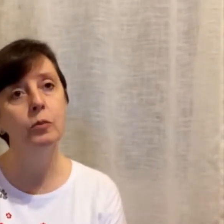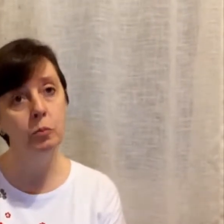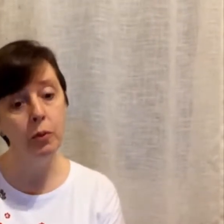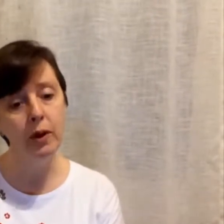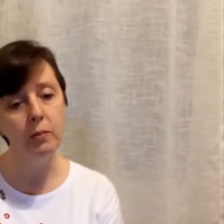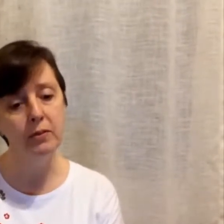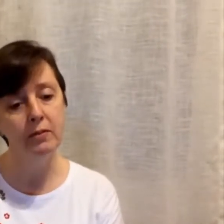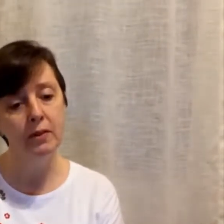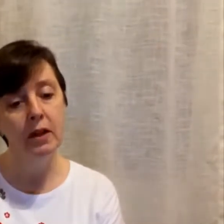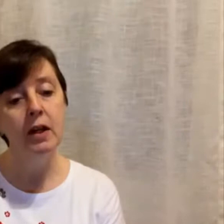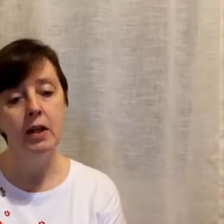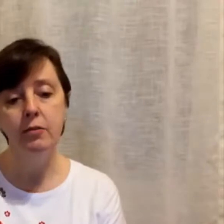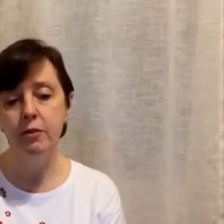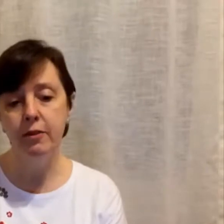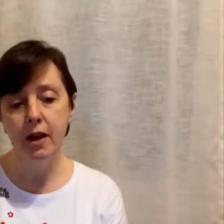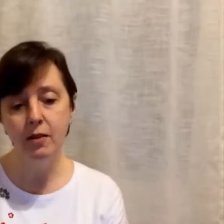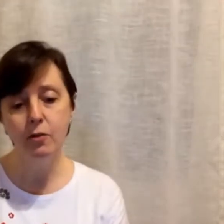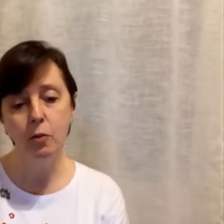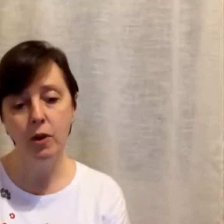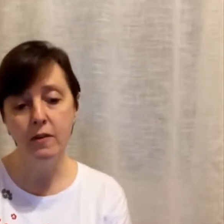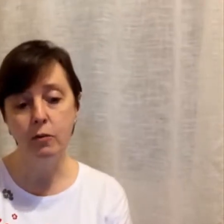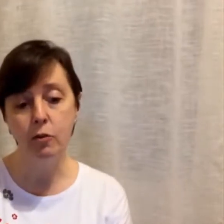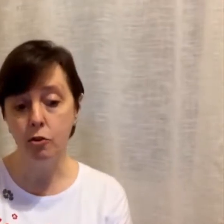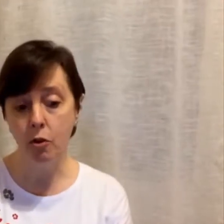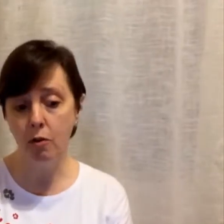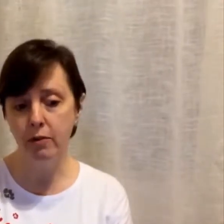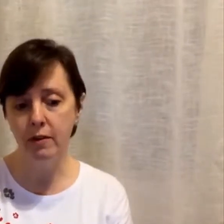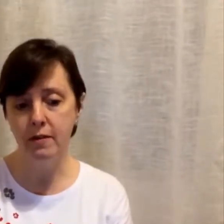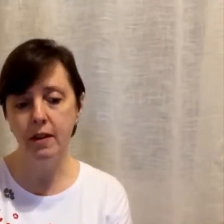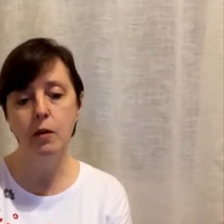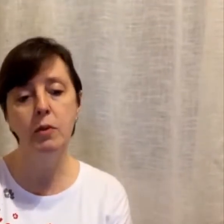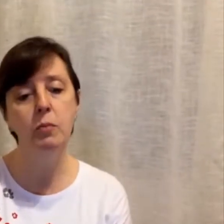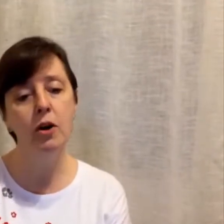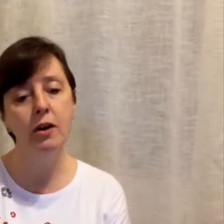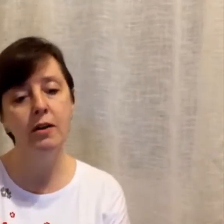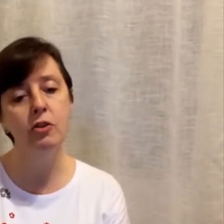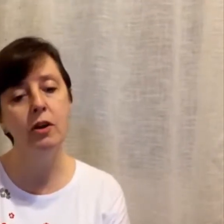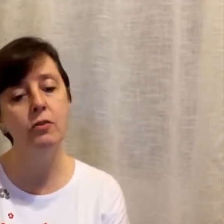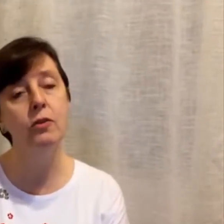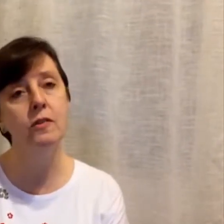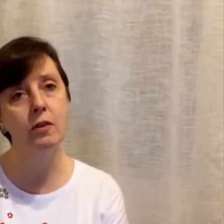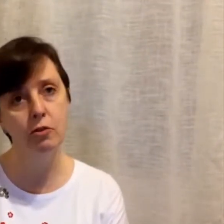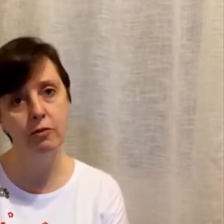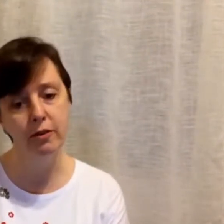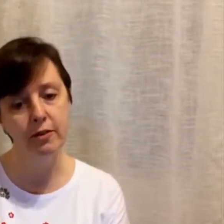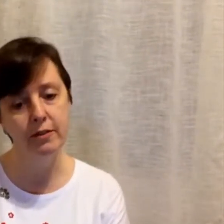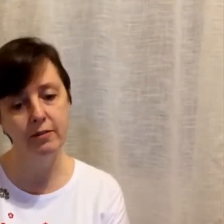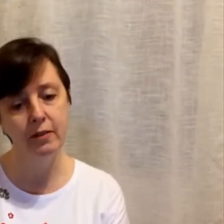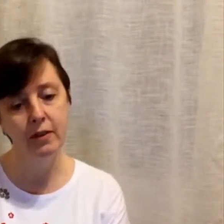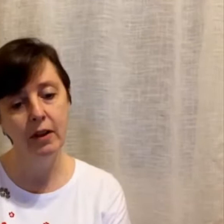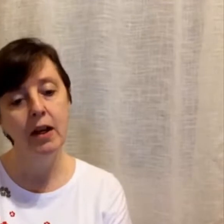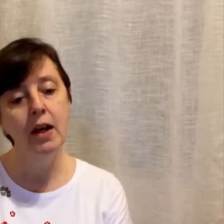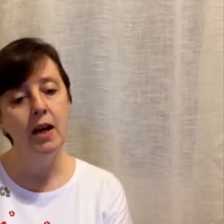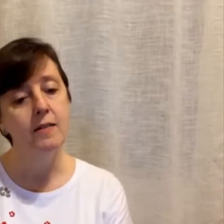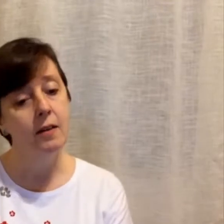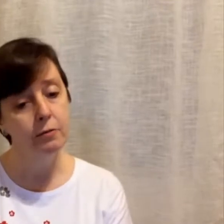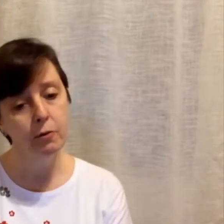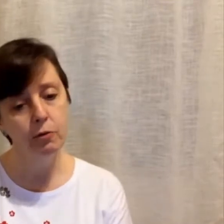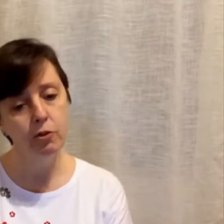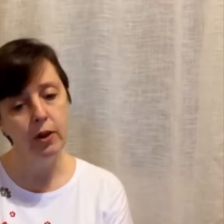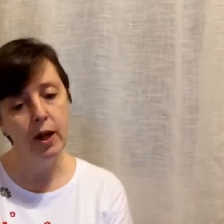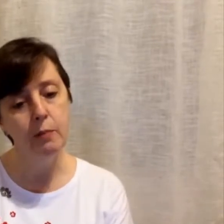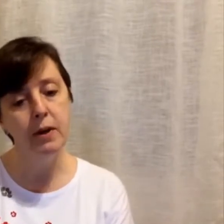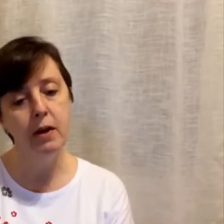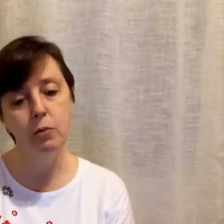Recomeça. Faz da tua vida mesquinha um poema e viverás no coração dos jovens e na memória